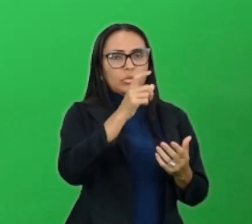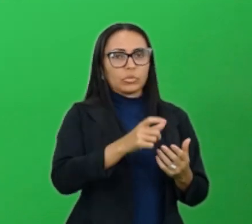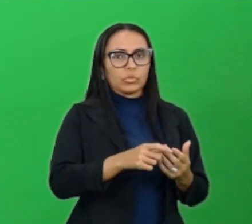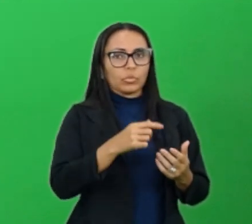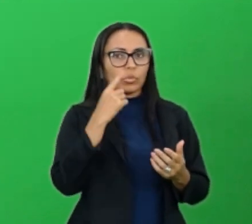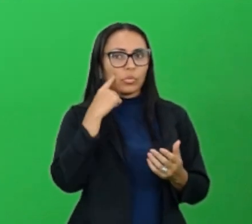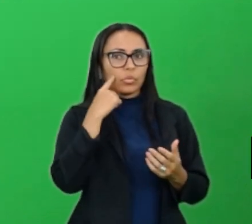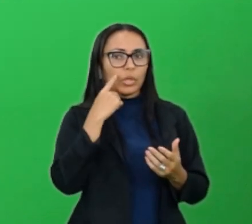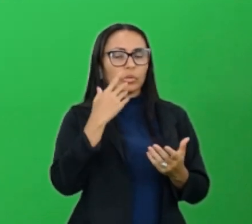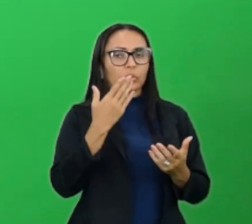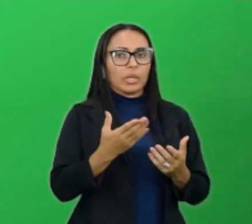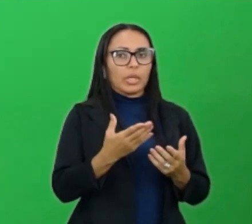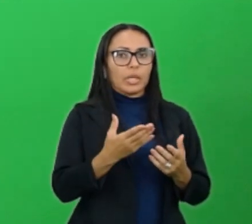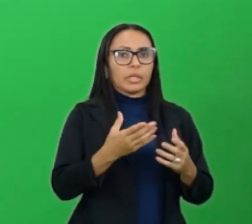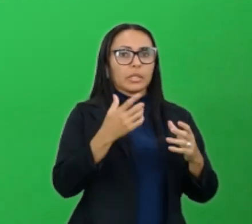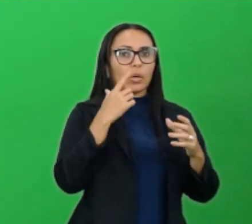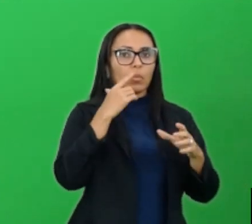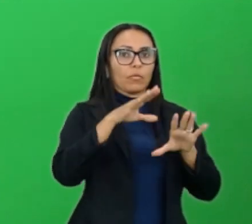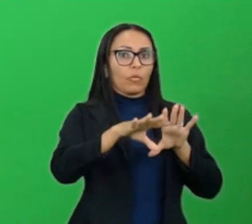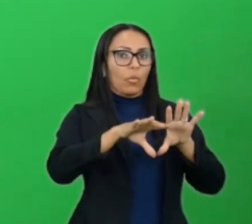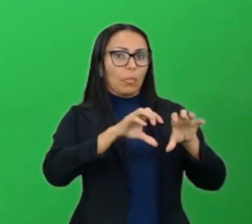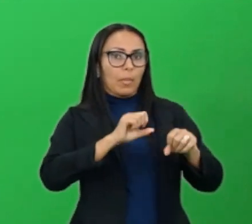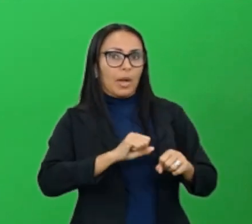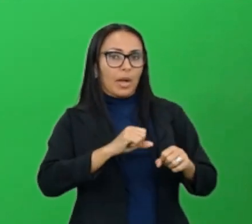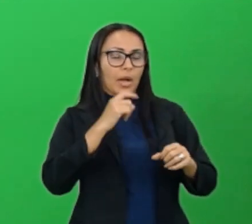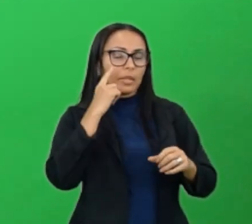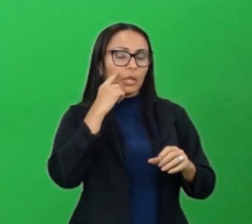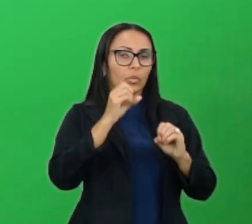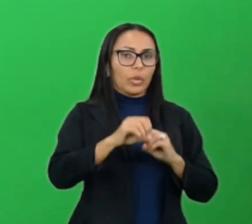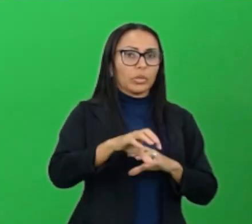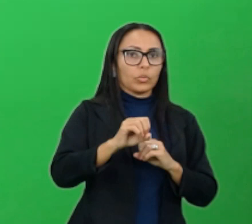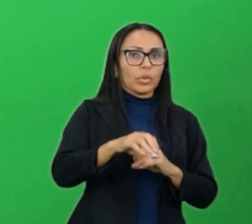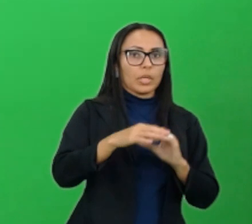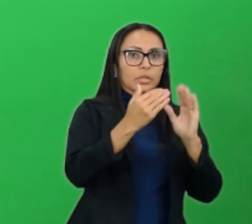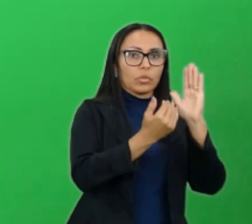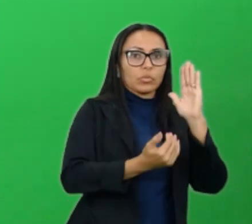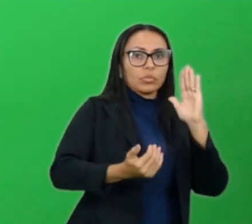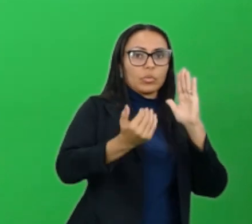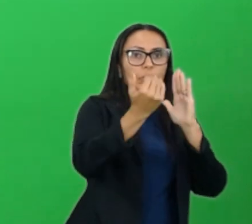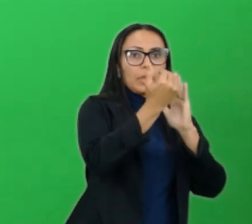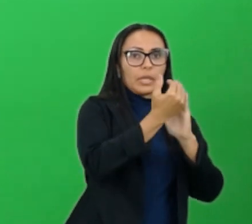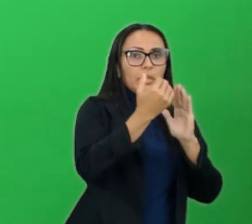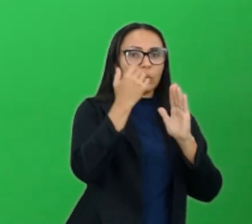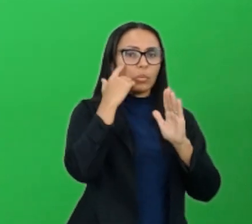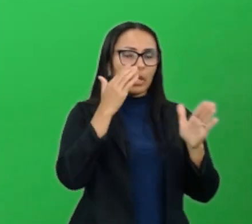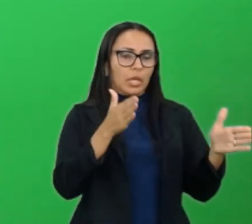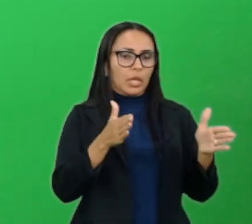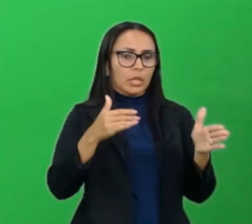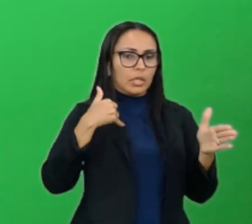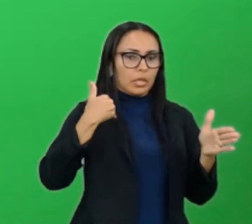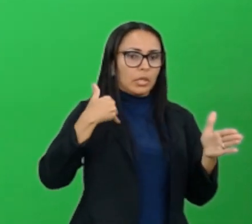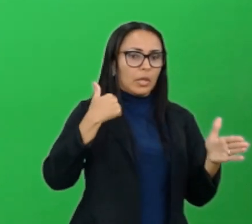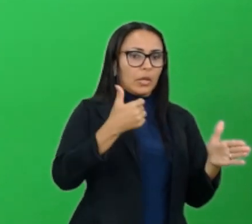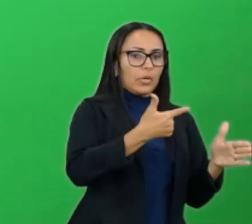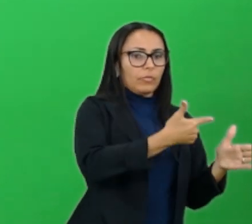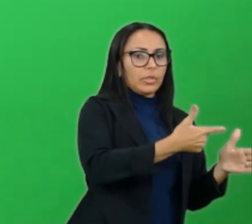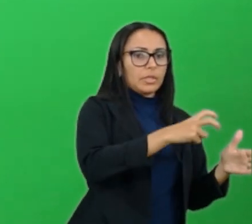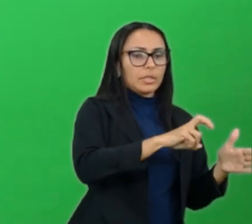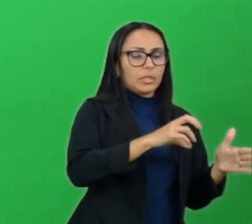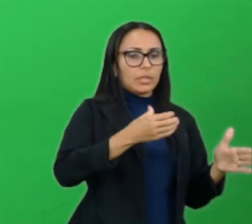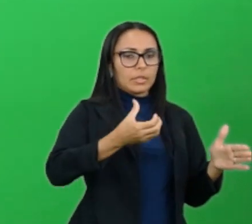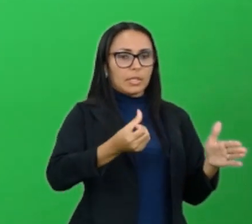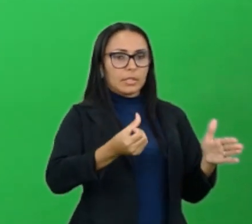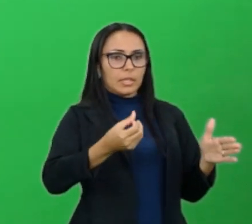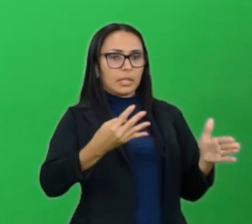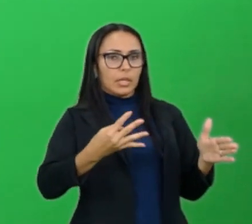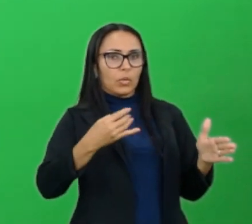educação superior, a população entre 25 e 64 anos que pratica o aprendizado ao longo da vida. Bom, eu não vou listar